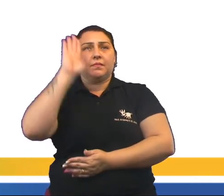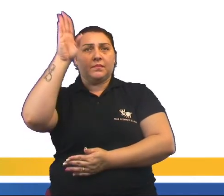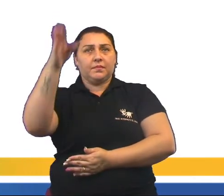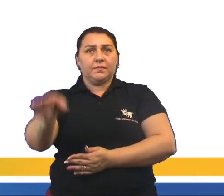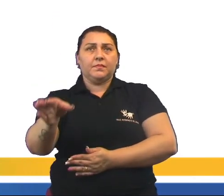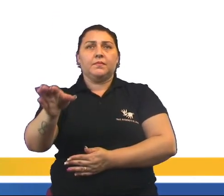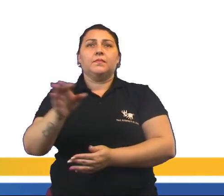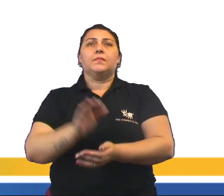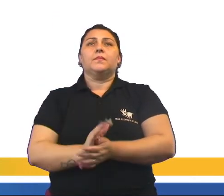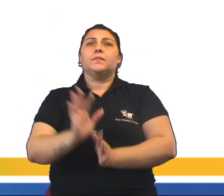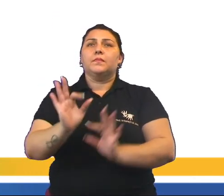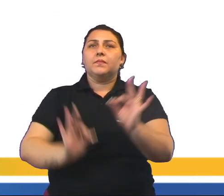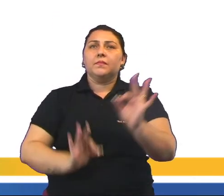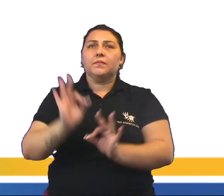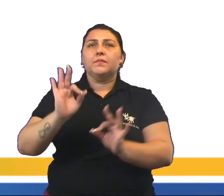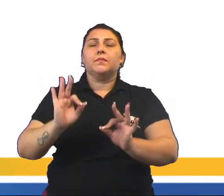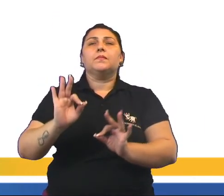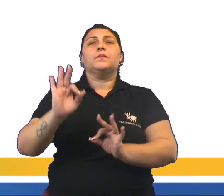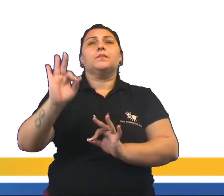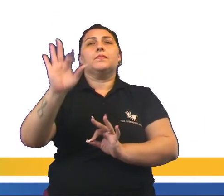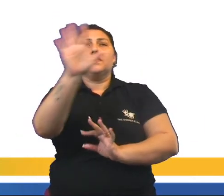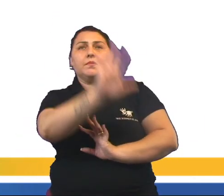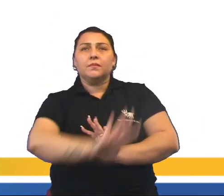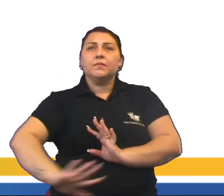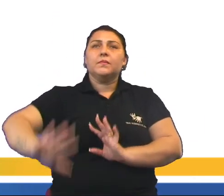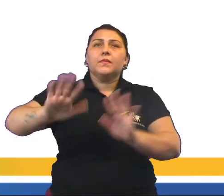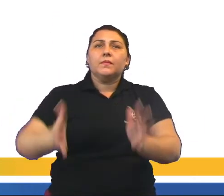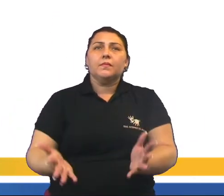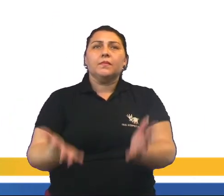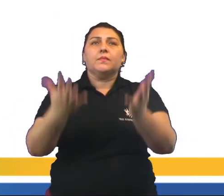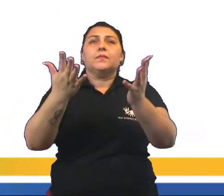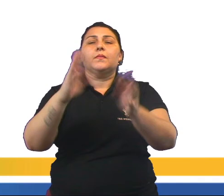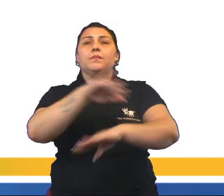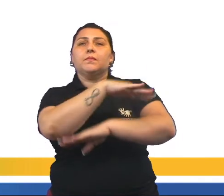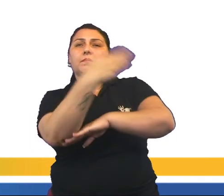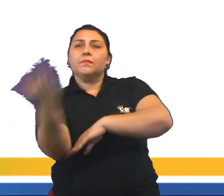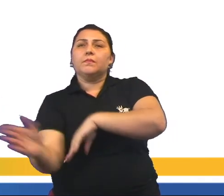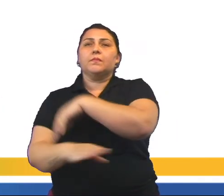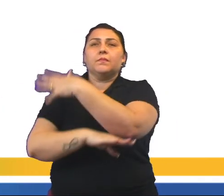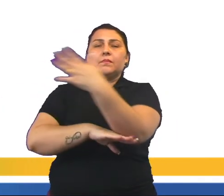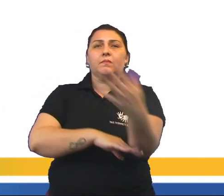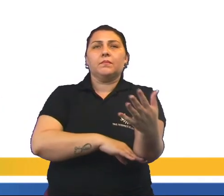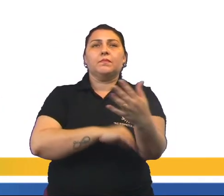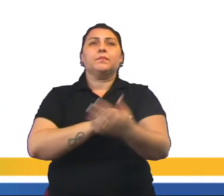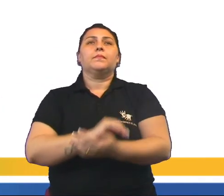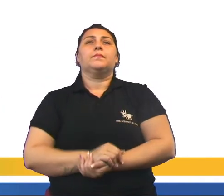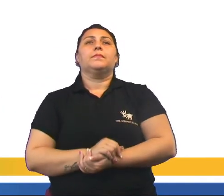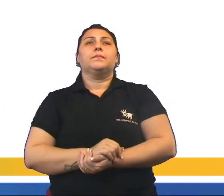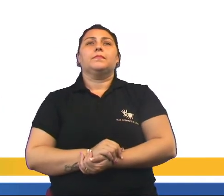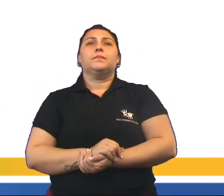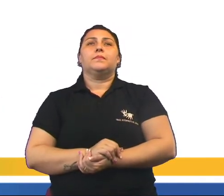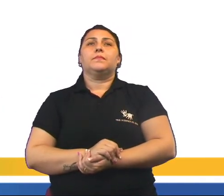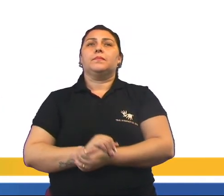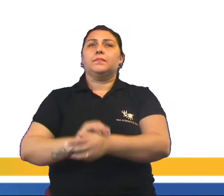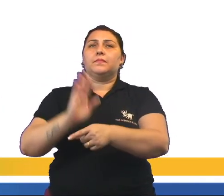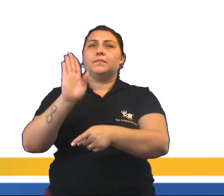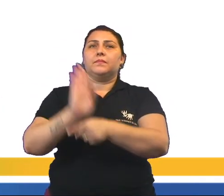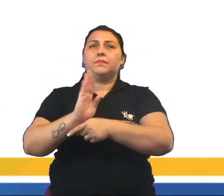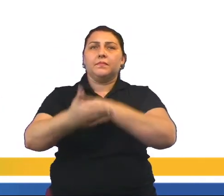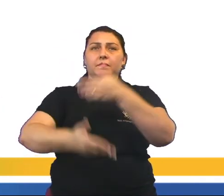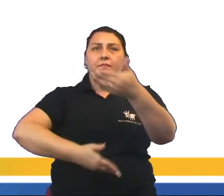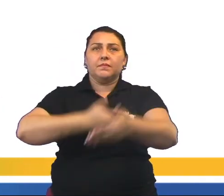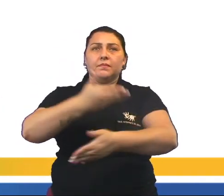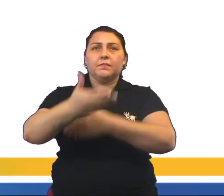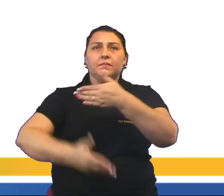ao que esse conceito? Letra A, atuação dos principais organismos internacionais na incentivação do